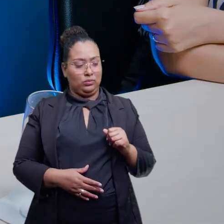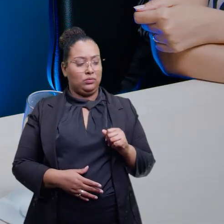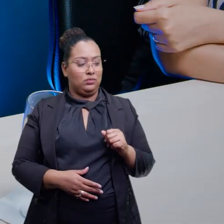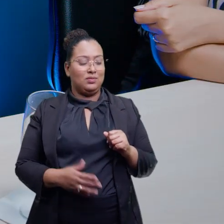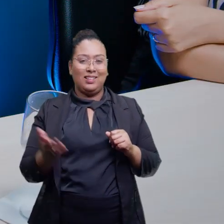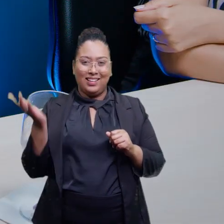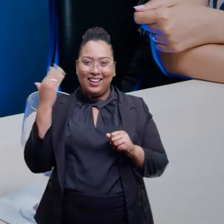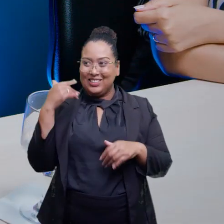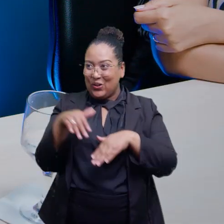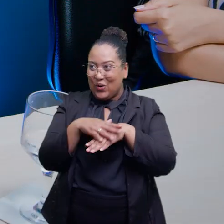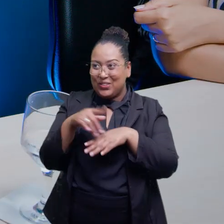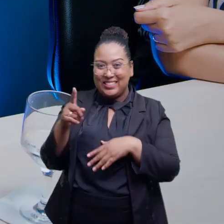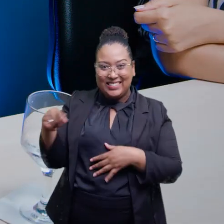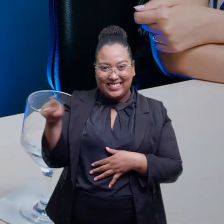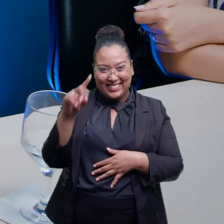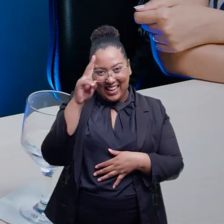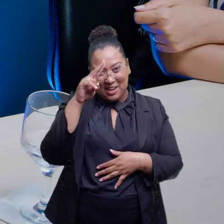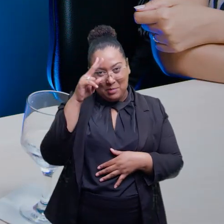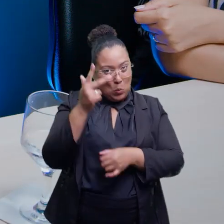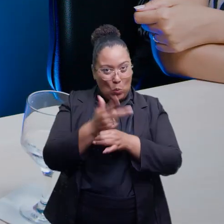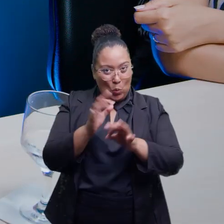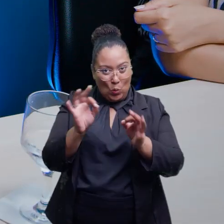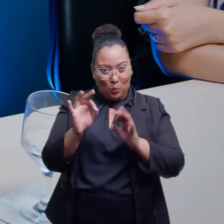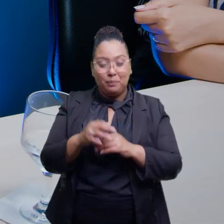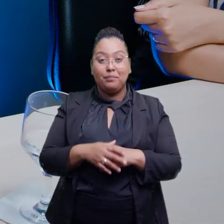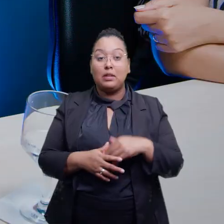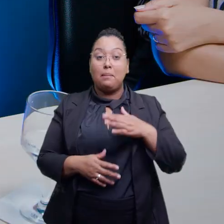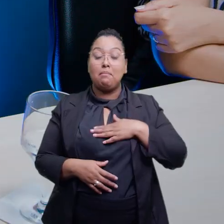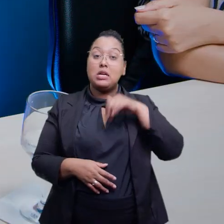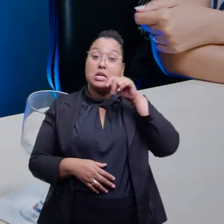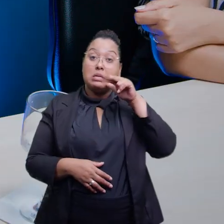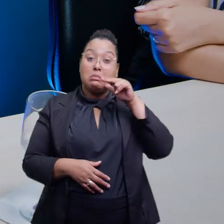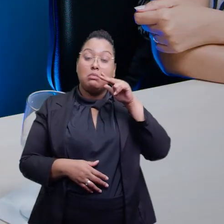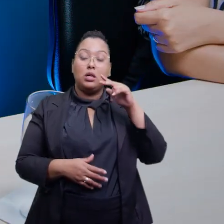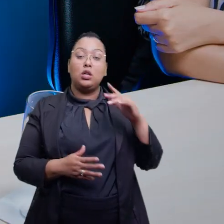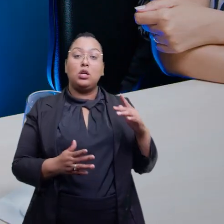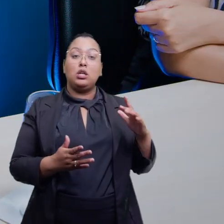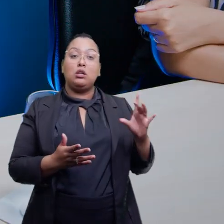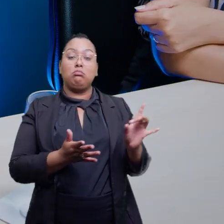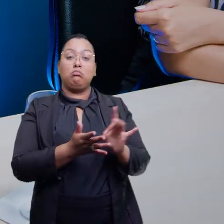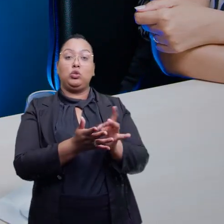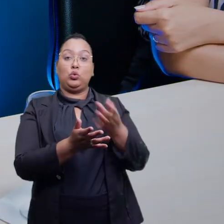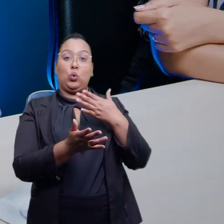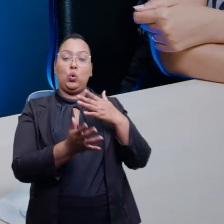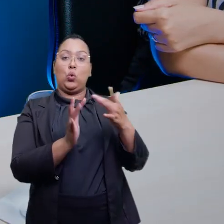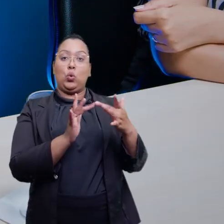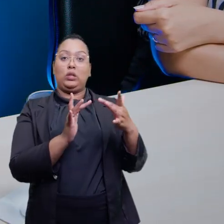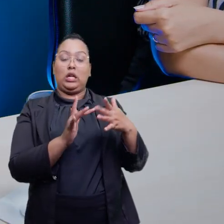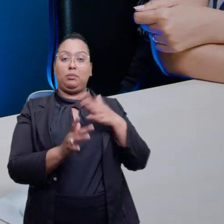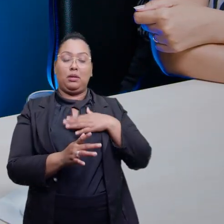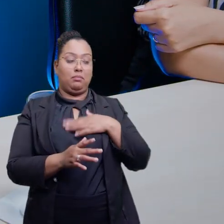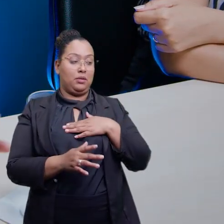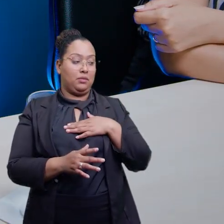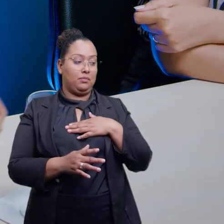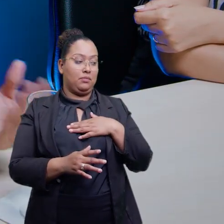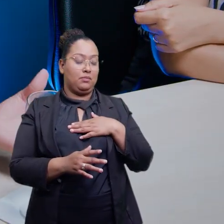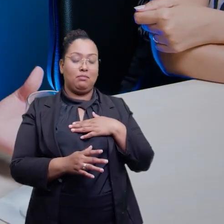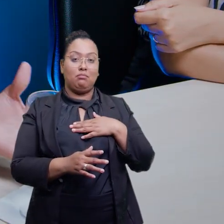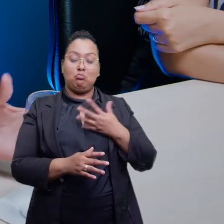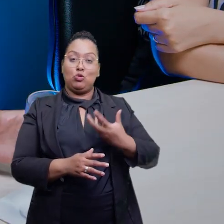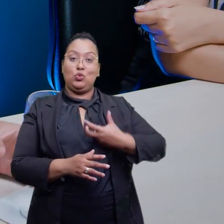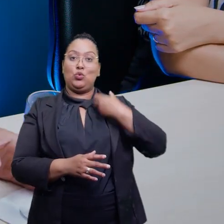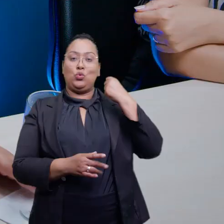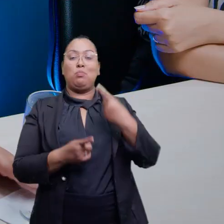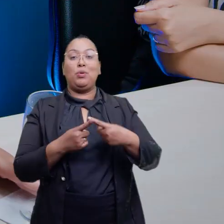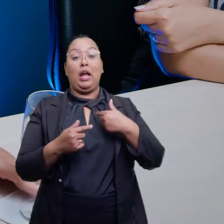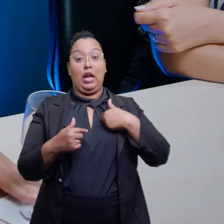tava comentando com vocês antes de começar as gravações, né? Minha irmã entrou em contato comigo, foi uma história assim. Foi do